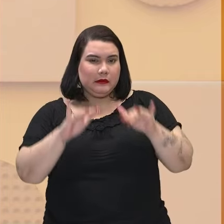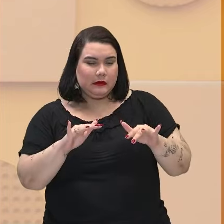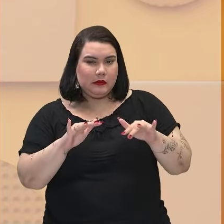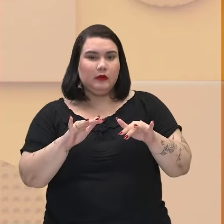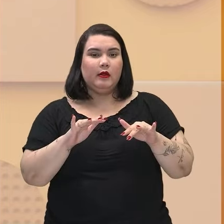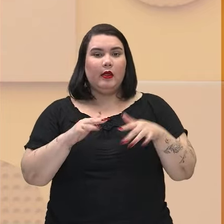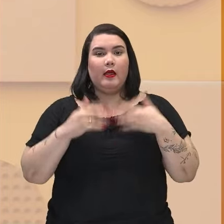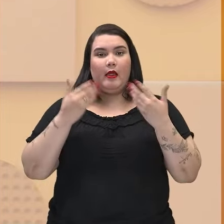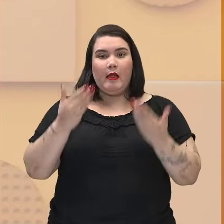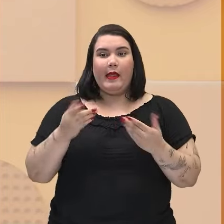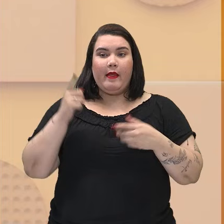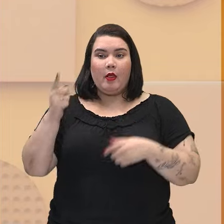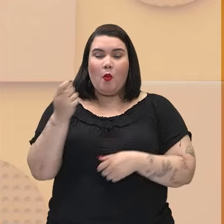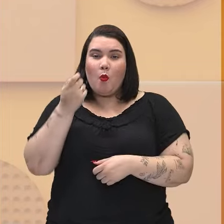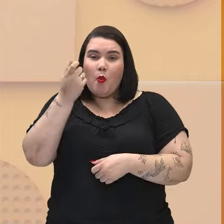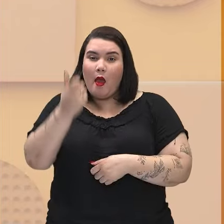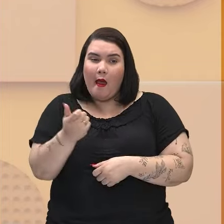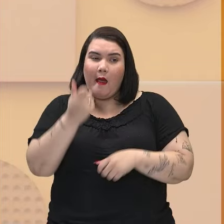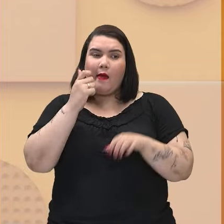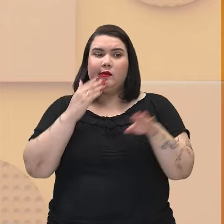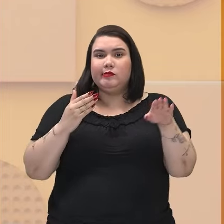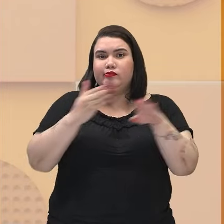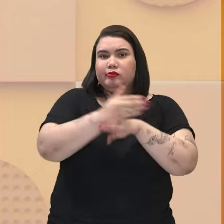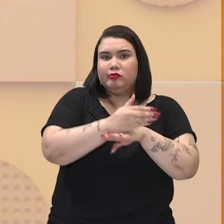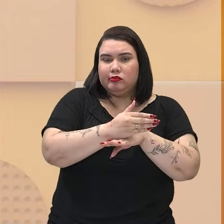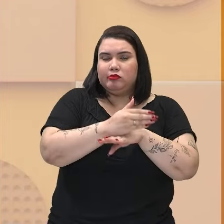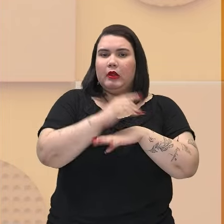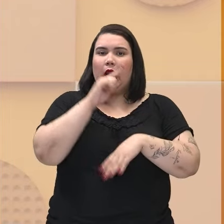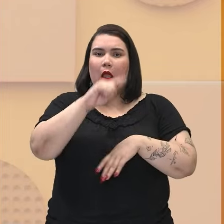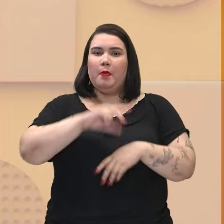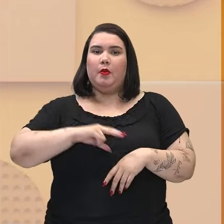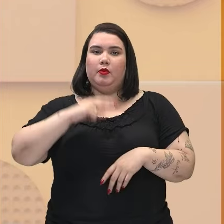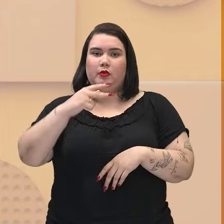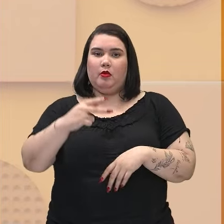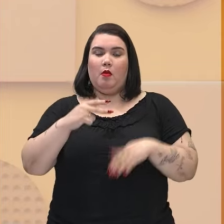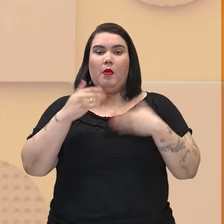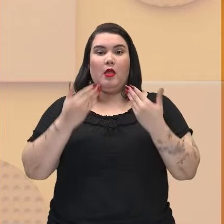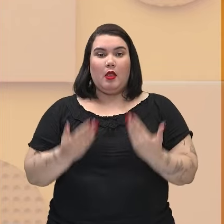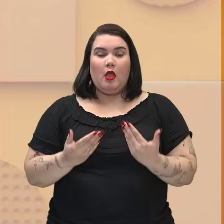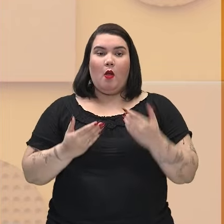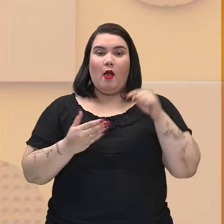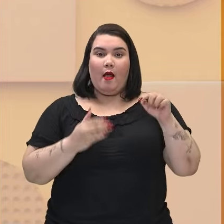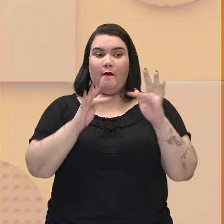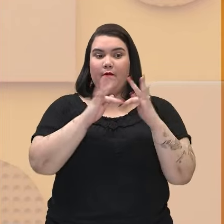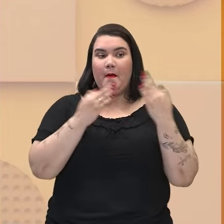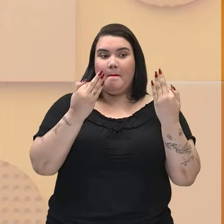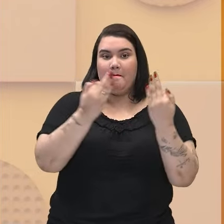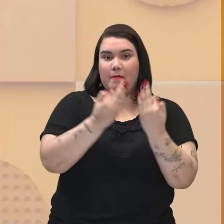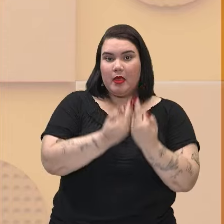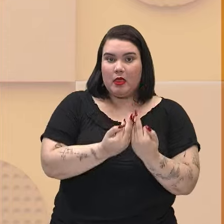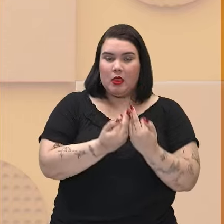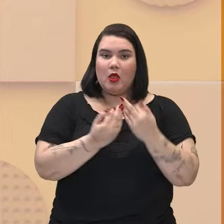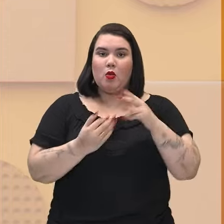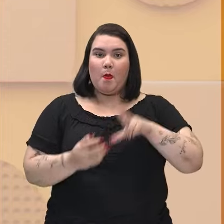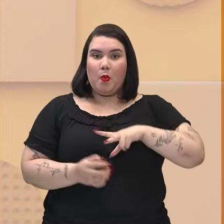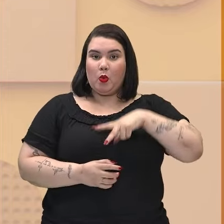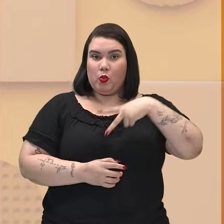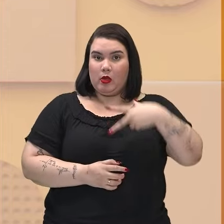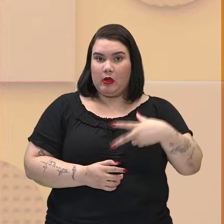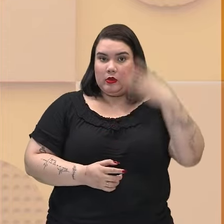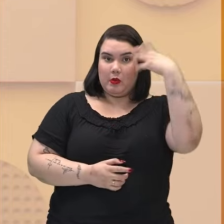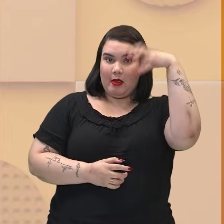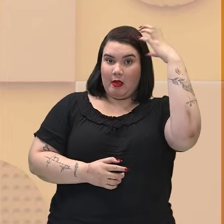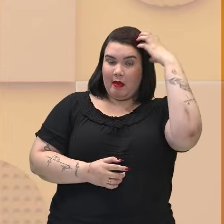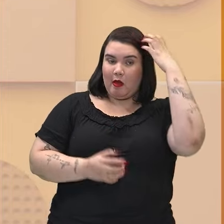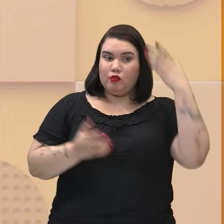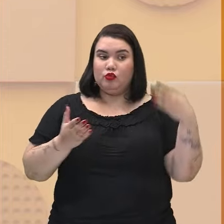família real chegue ao Brasil quando? Em 1808. Lembra disso? Então, a coroa